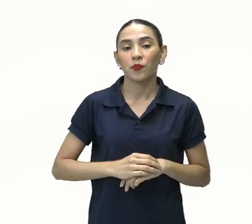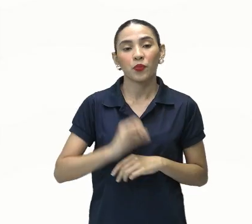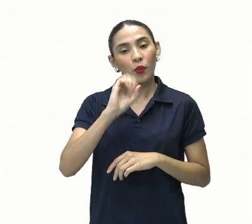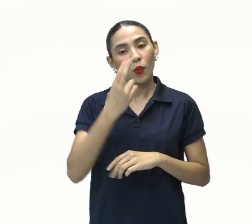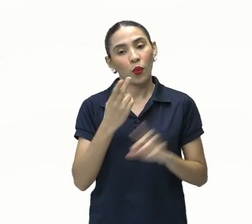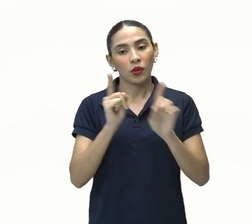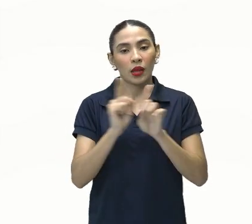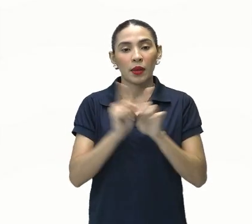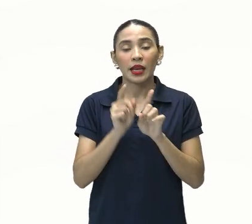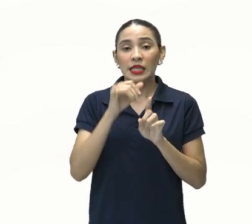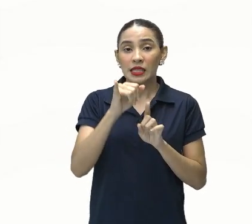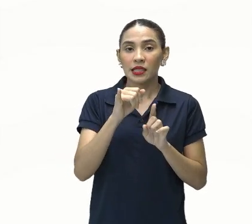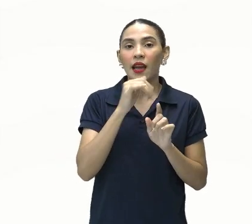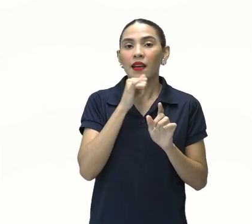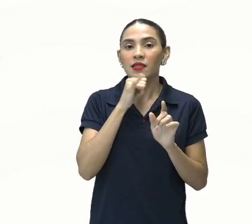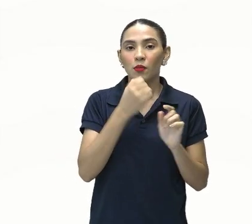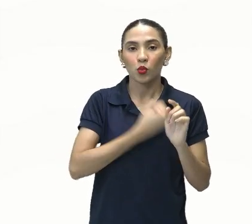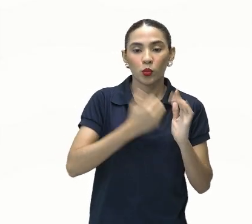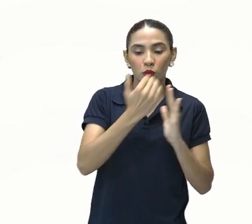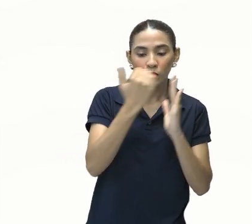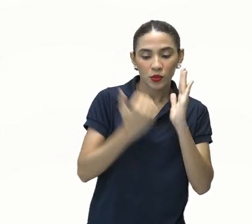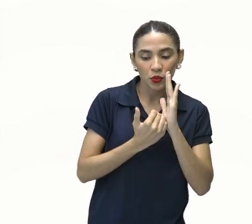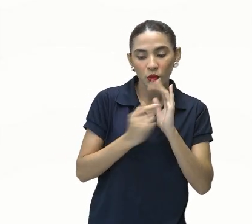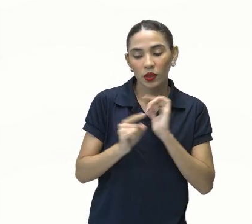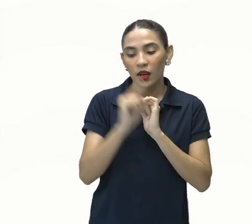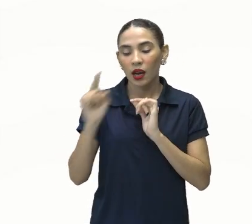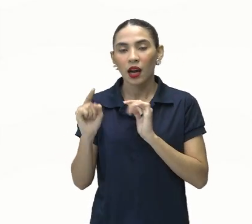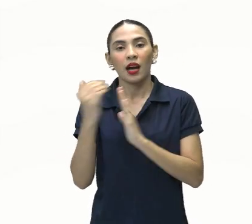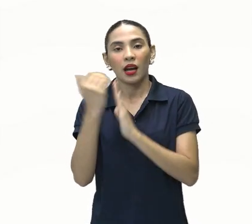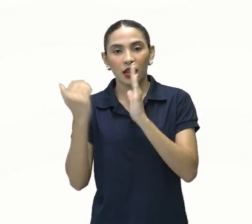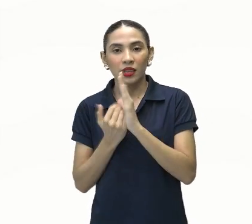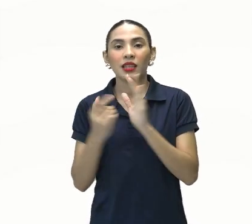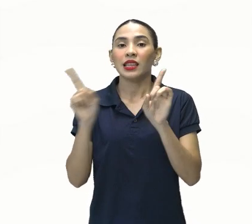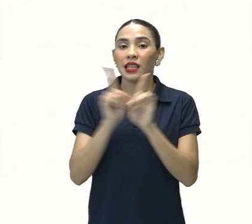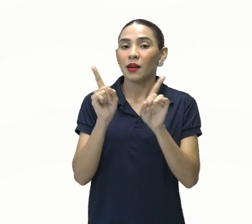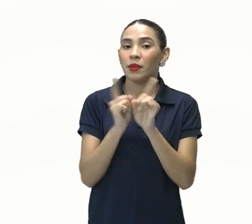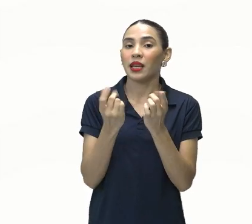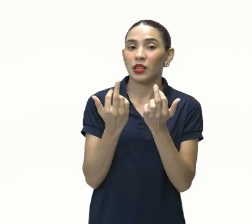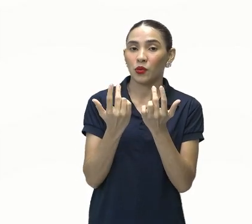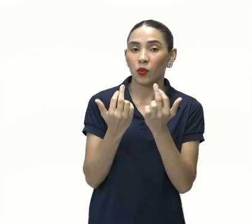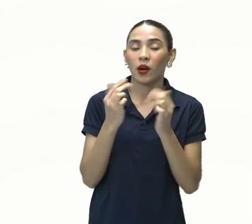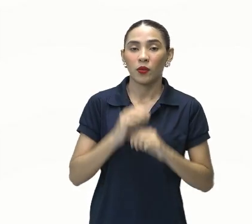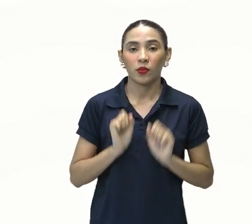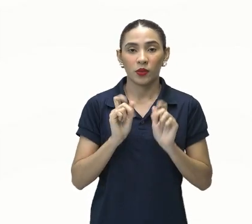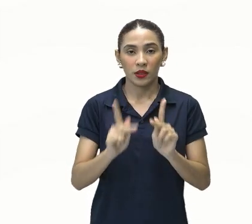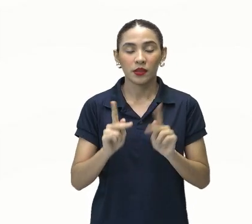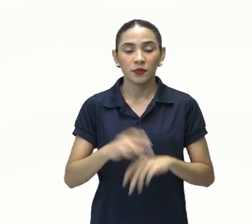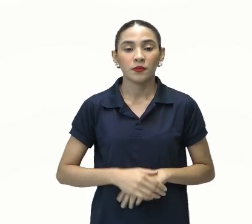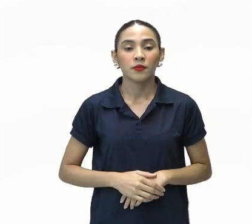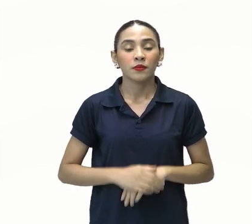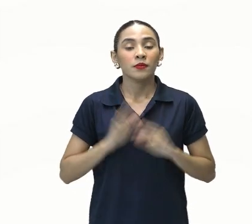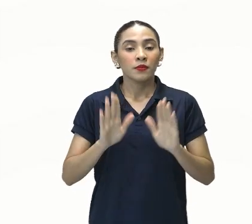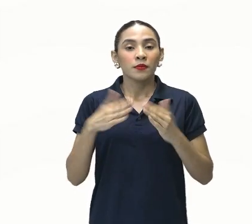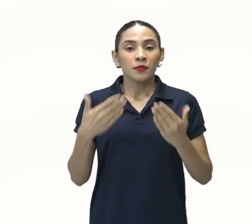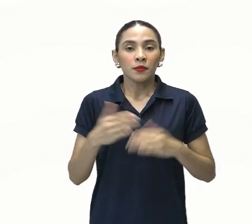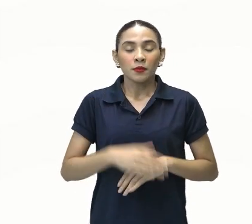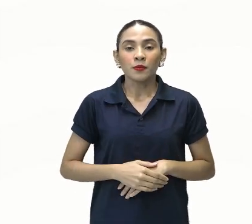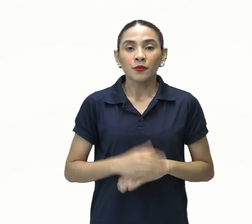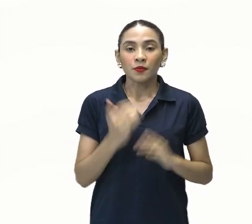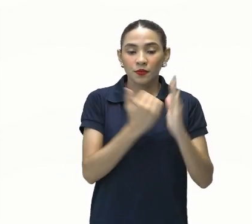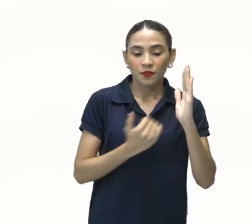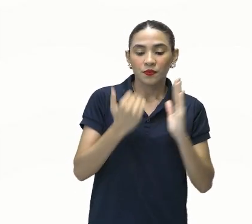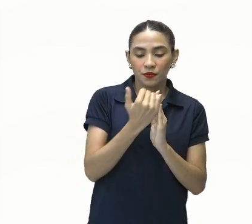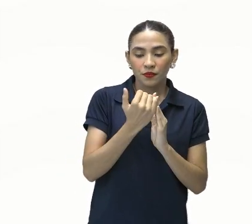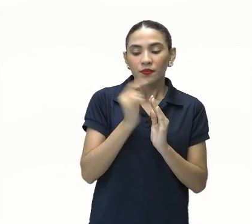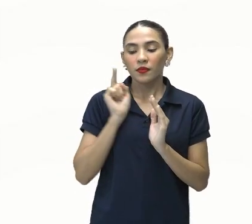ou quando uma diminui, a outra diminui na mesma proporção, ok? Então, uma